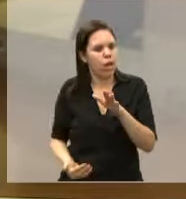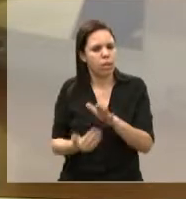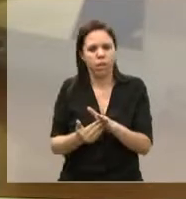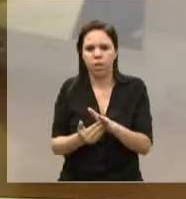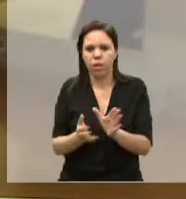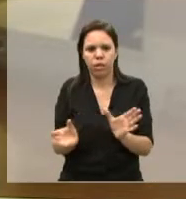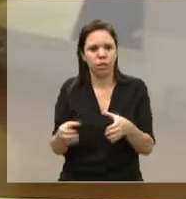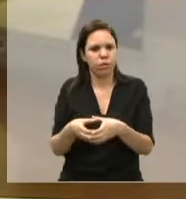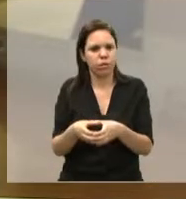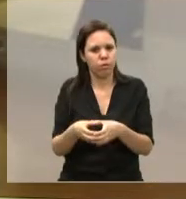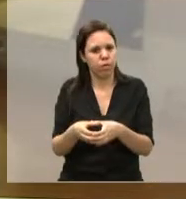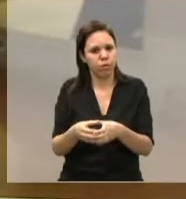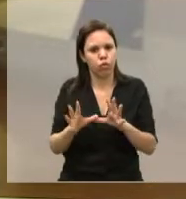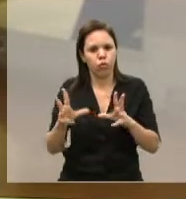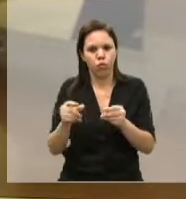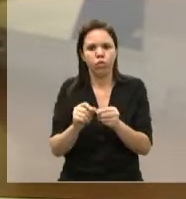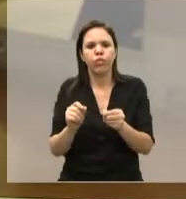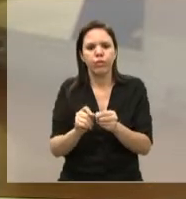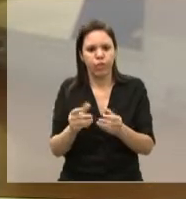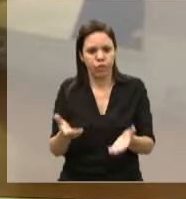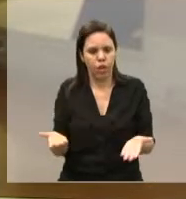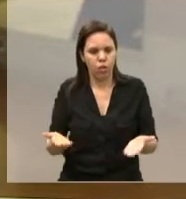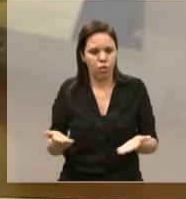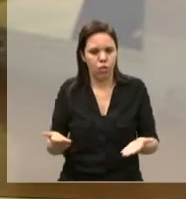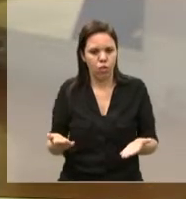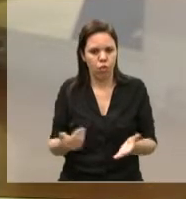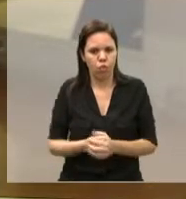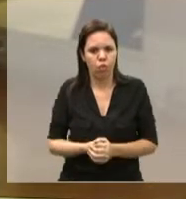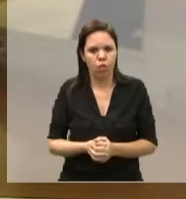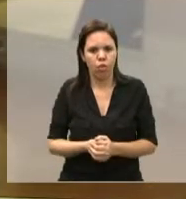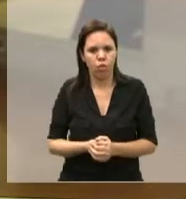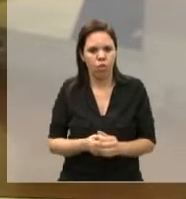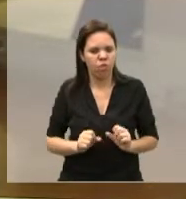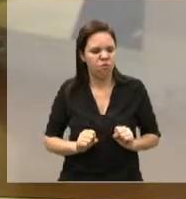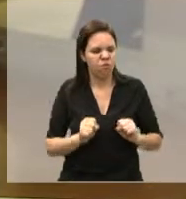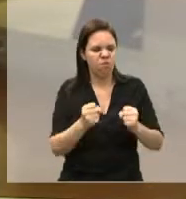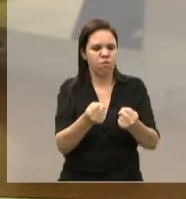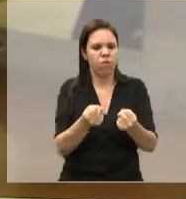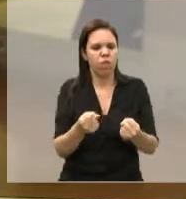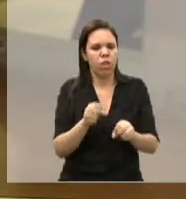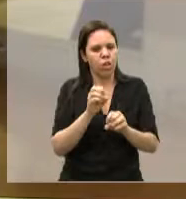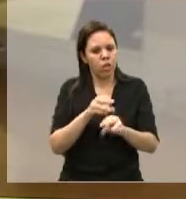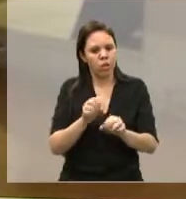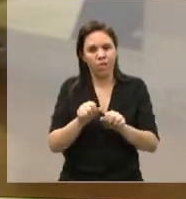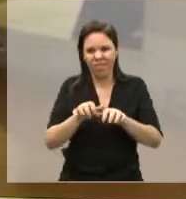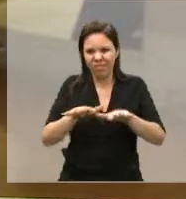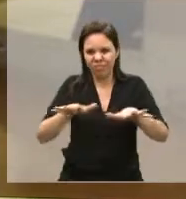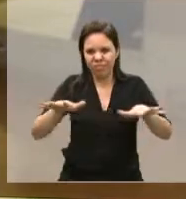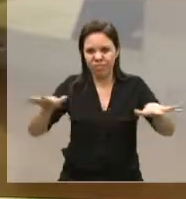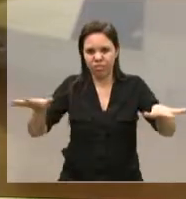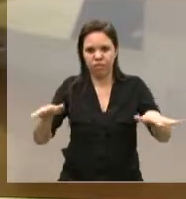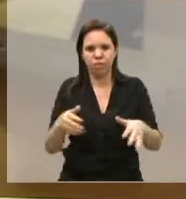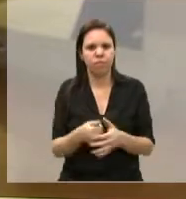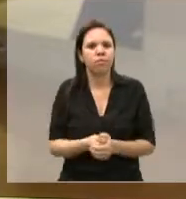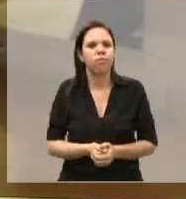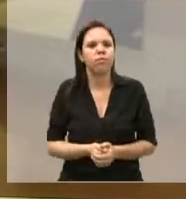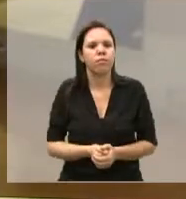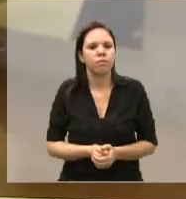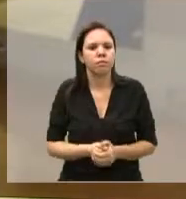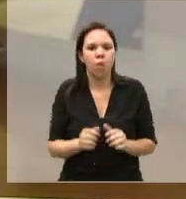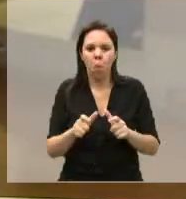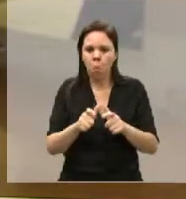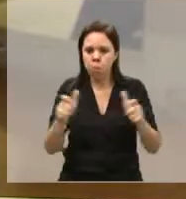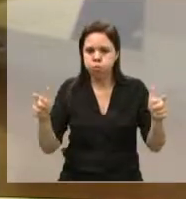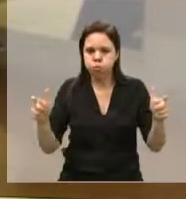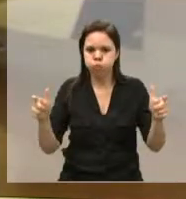grupo. Tudo que a gente faz hoje é a força para que a educação se dissemine de forma